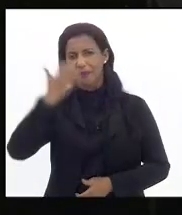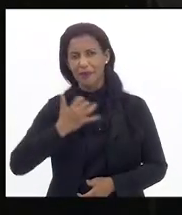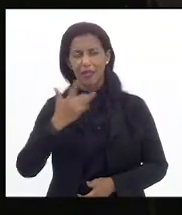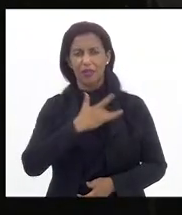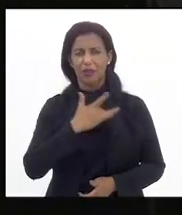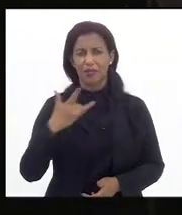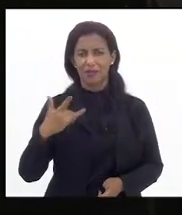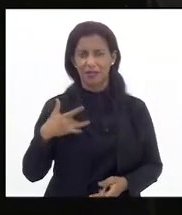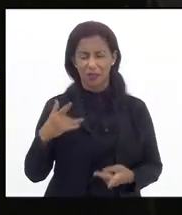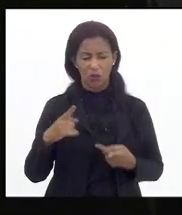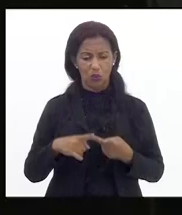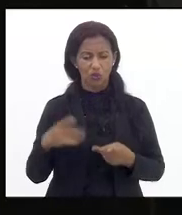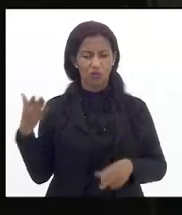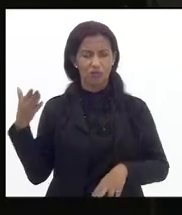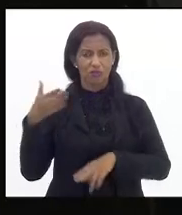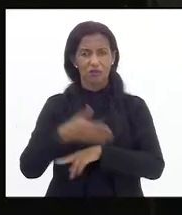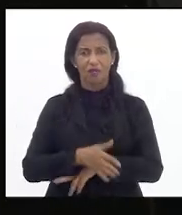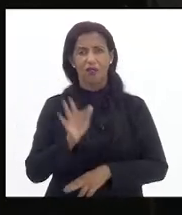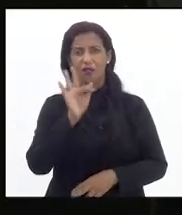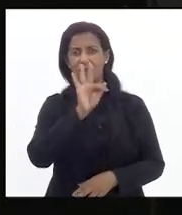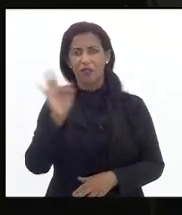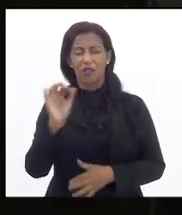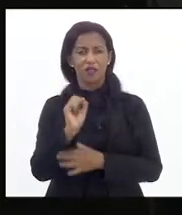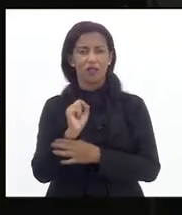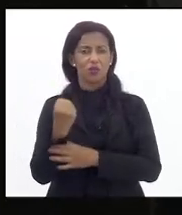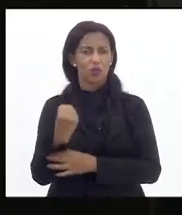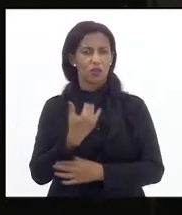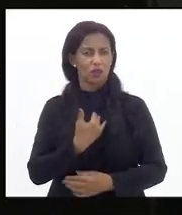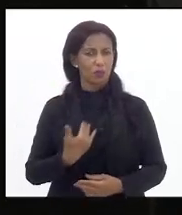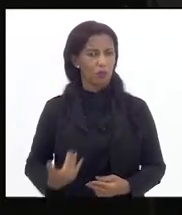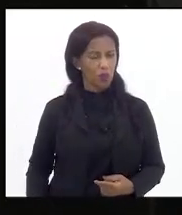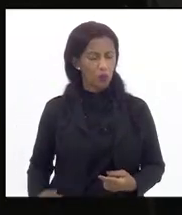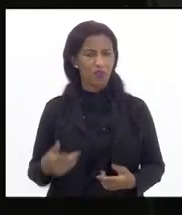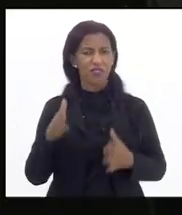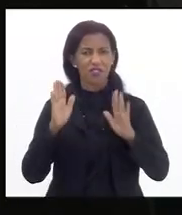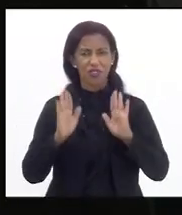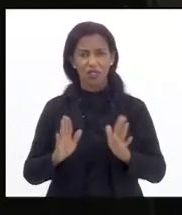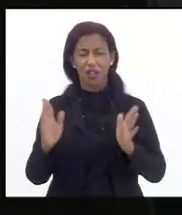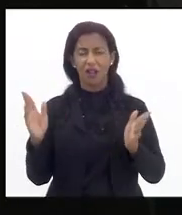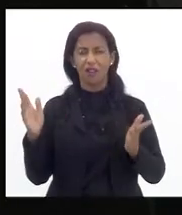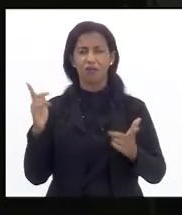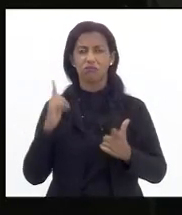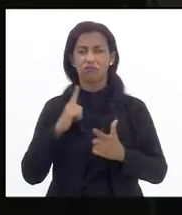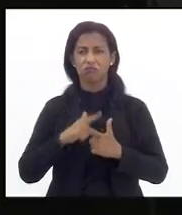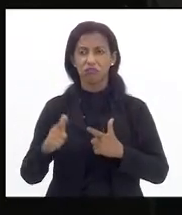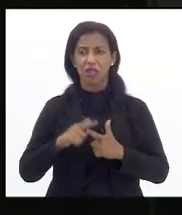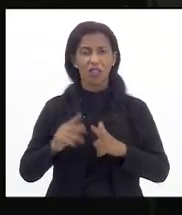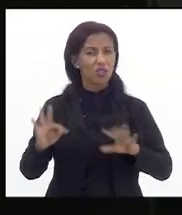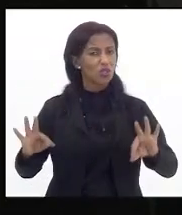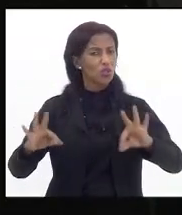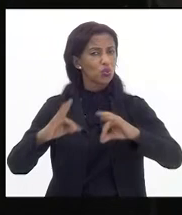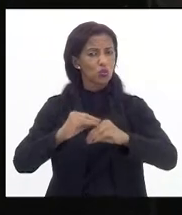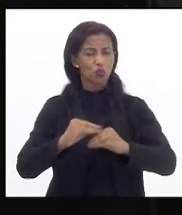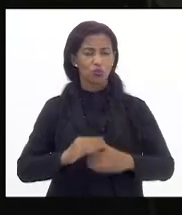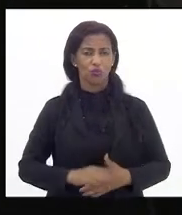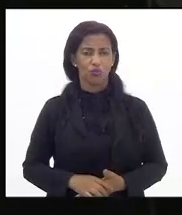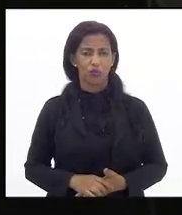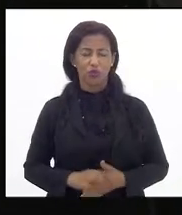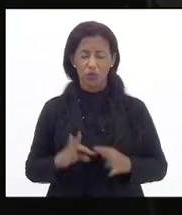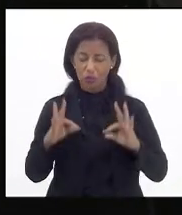intervenção Federal na área da Segurança Pública nós já tivemos nesse estado de tudo